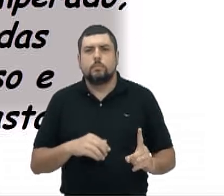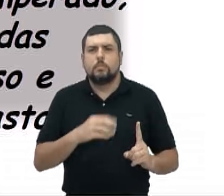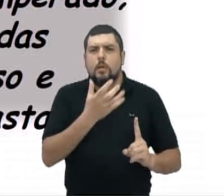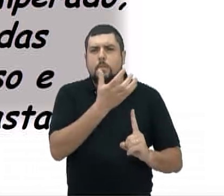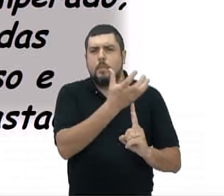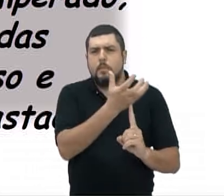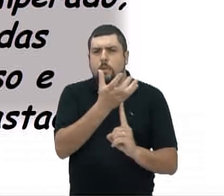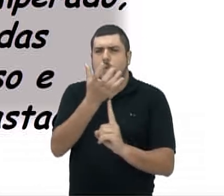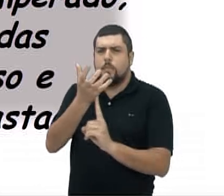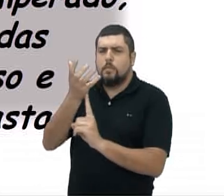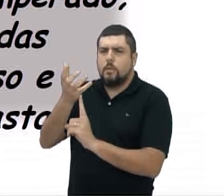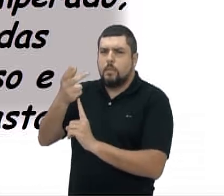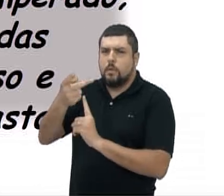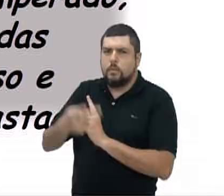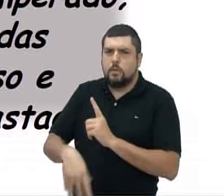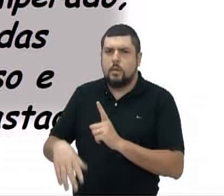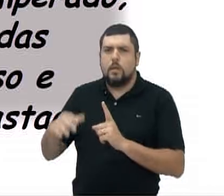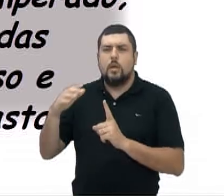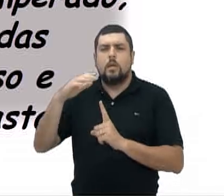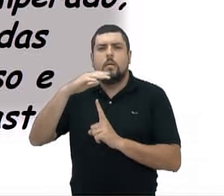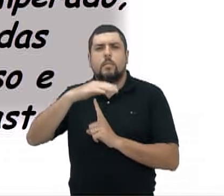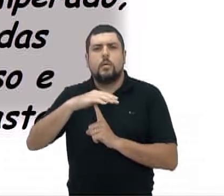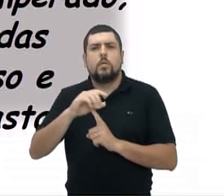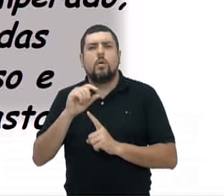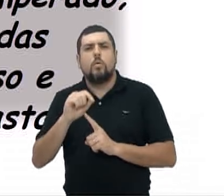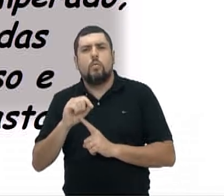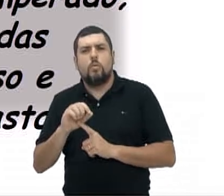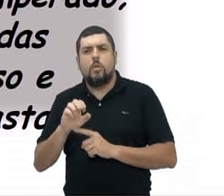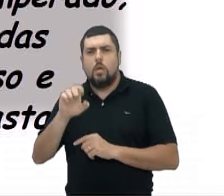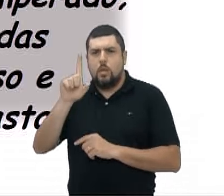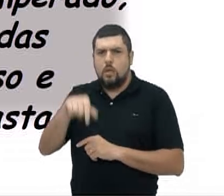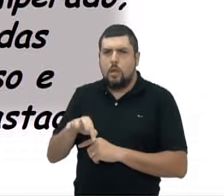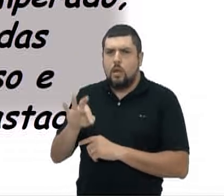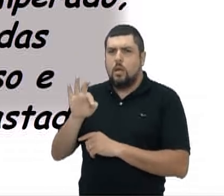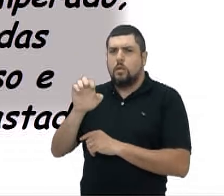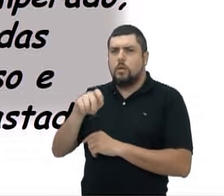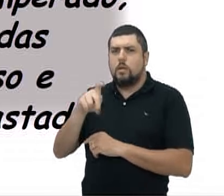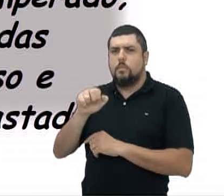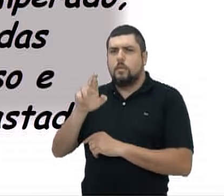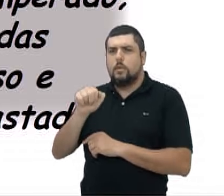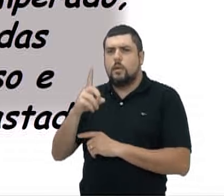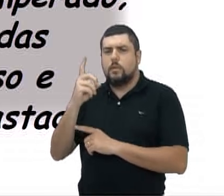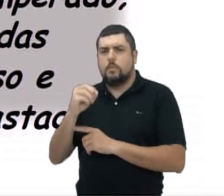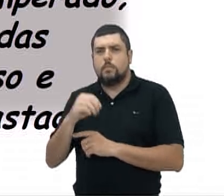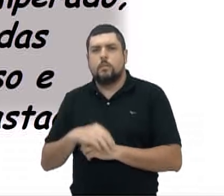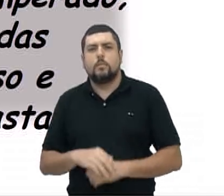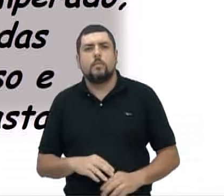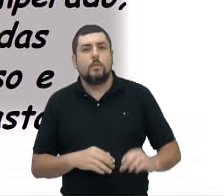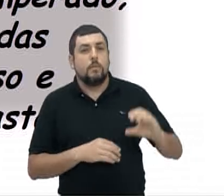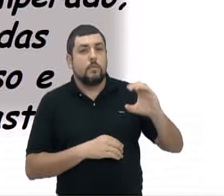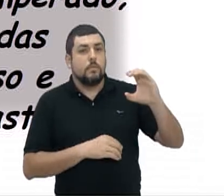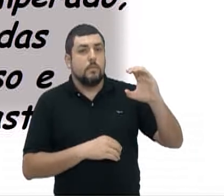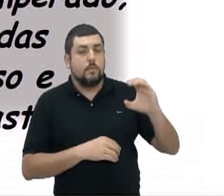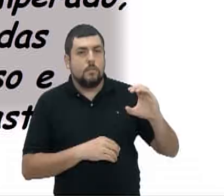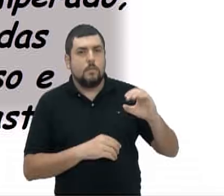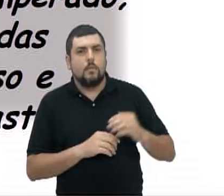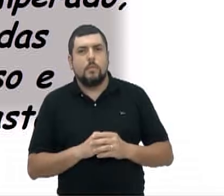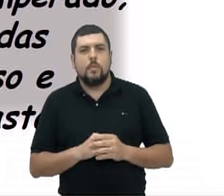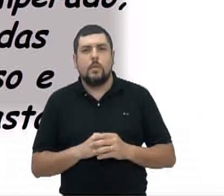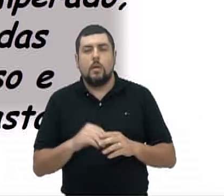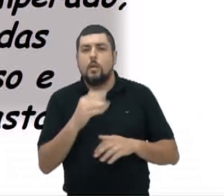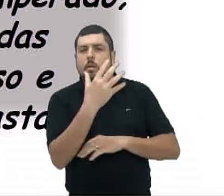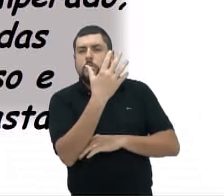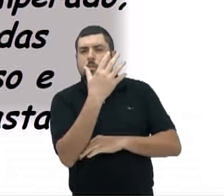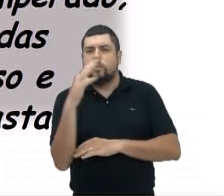Paraná são exemplos de floresta de clima temperado. Letra C. A conservação das florestas